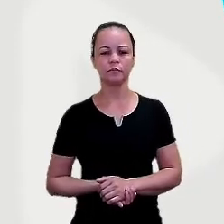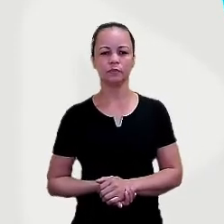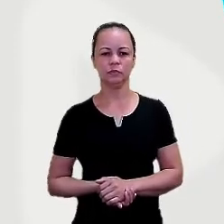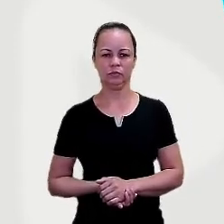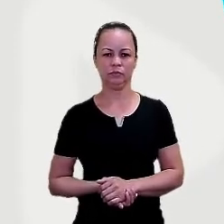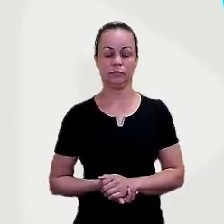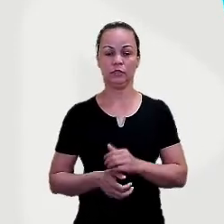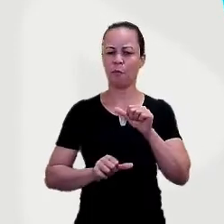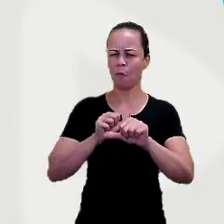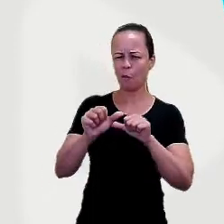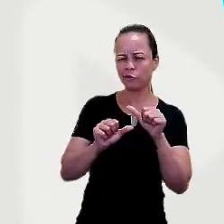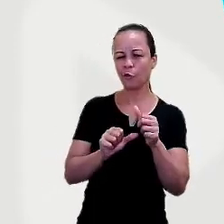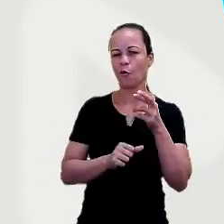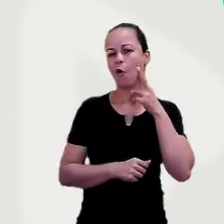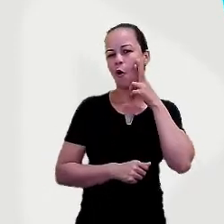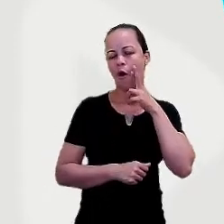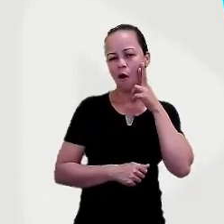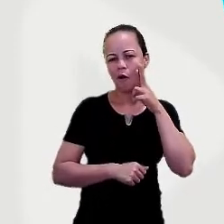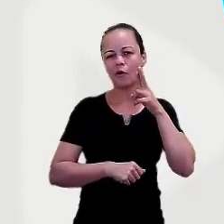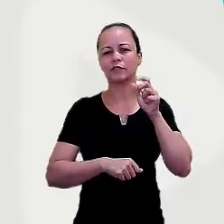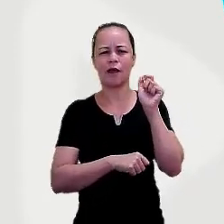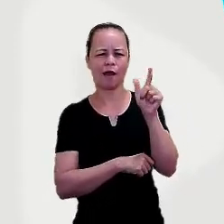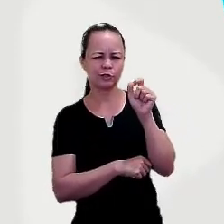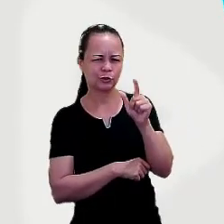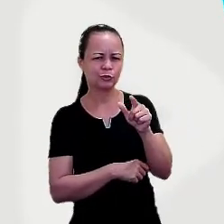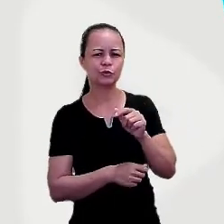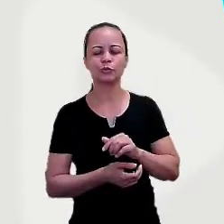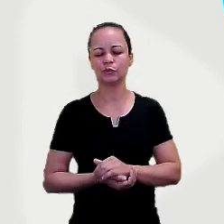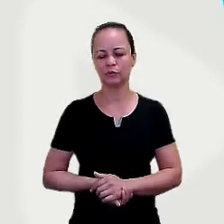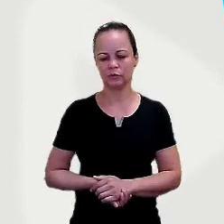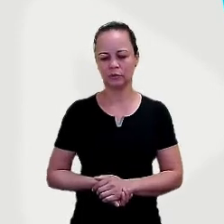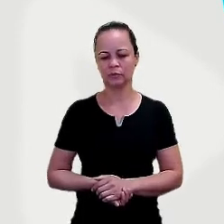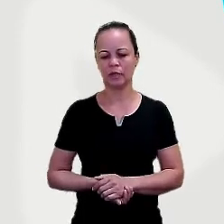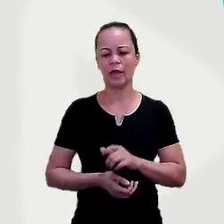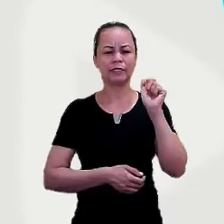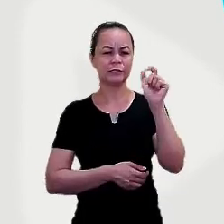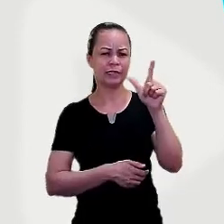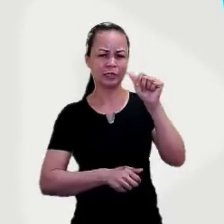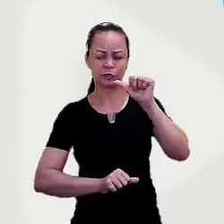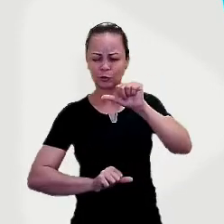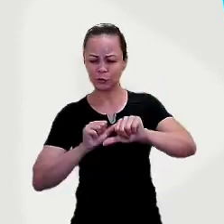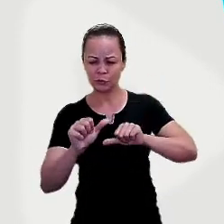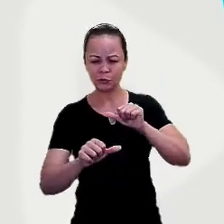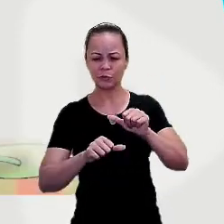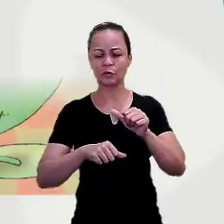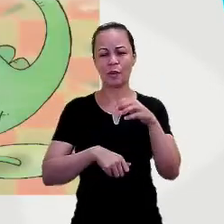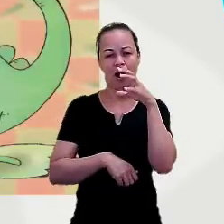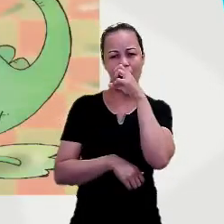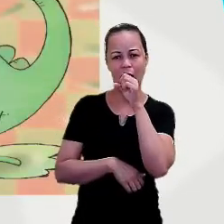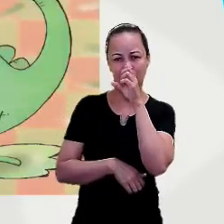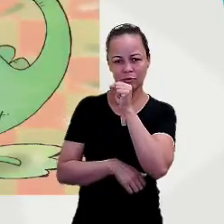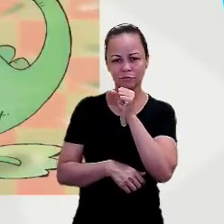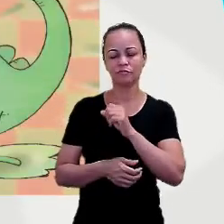Mudou de rosa para azul. De azul para alaranjado.